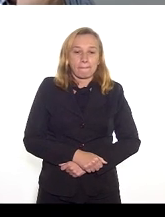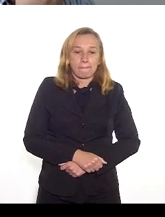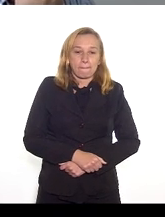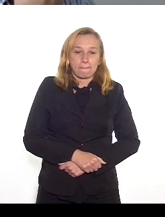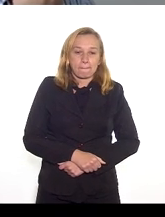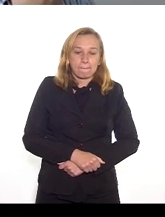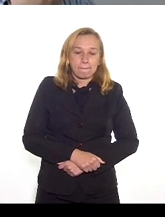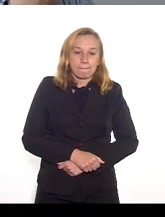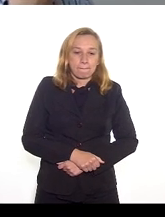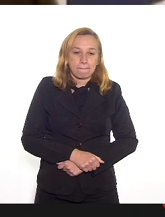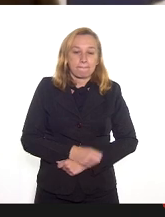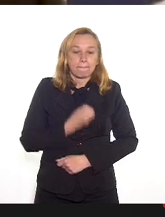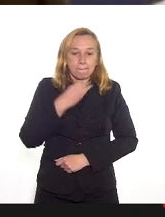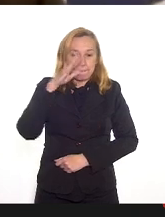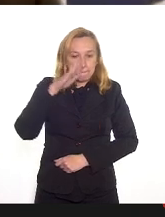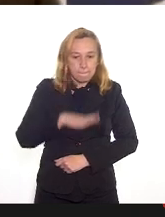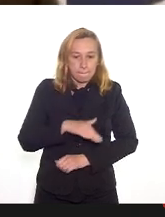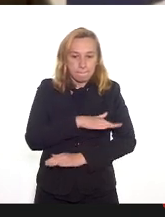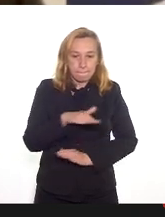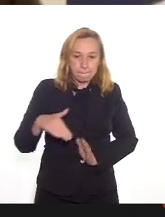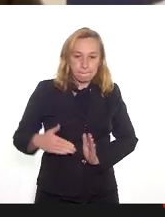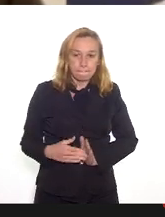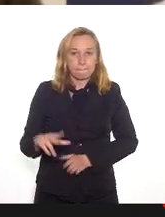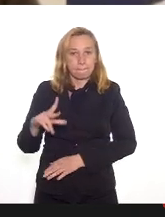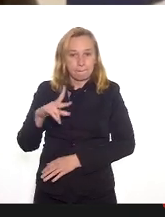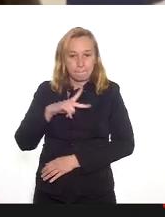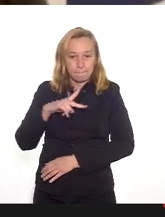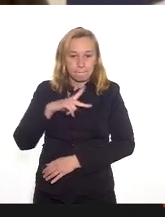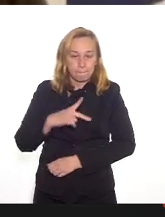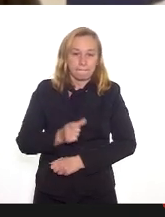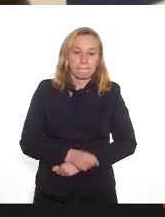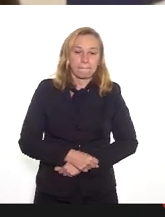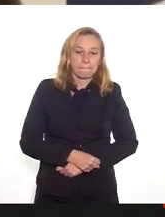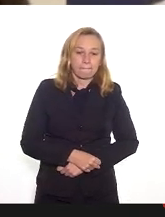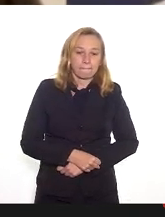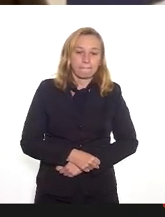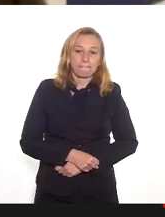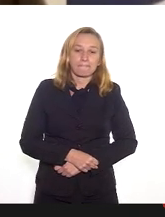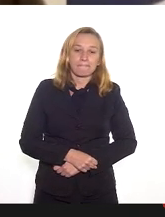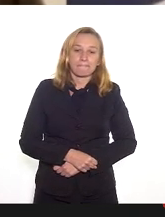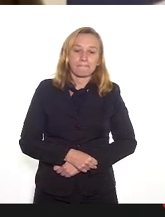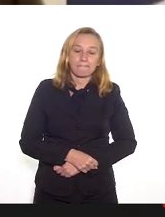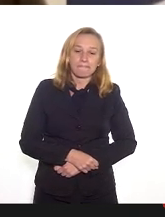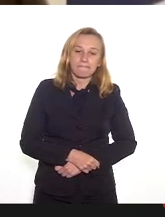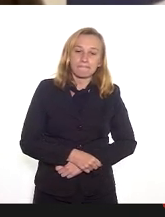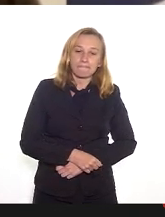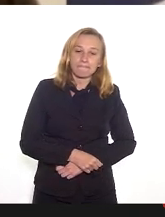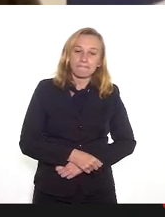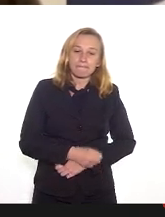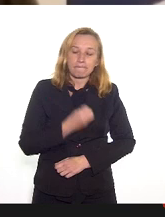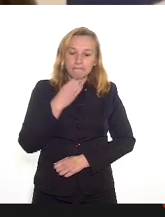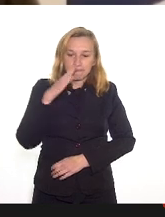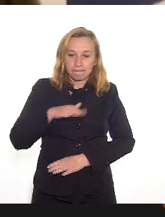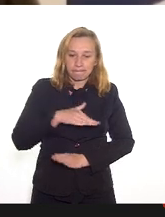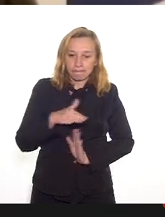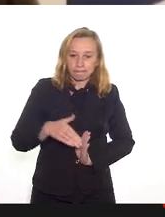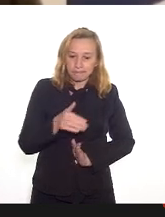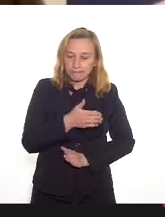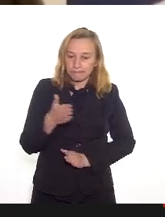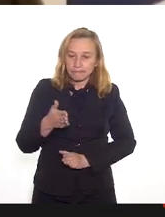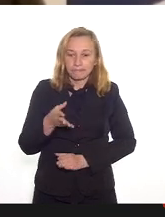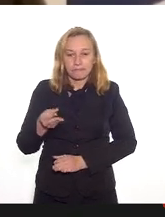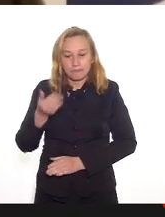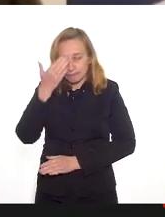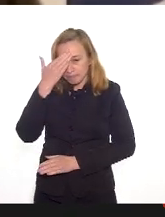Bom, começando, muito boa tarde a todos, particularmente as minhas saudações, meus cumprimentos, e agradecendo a